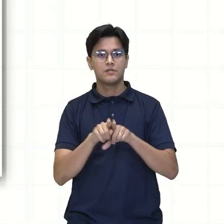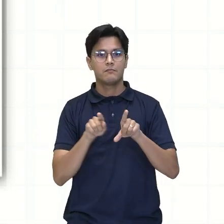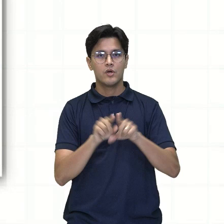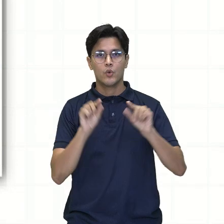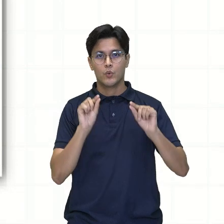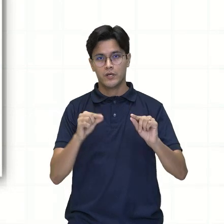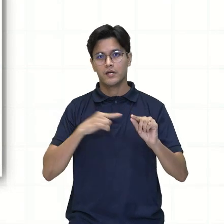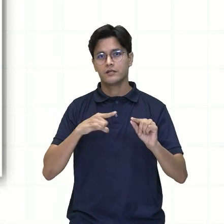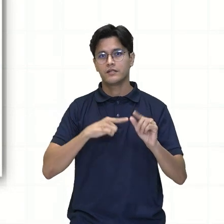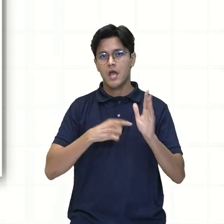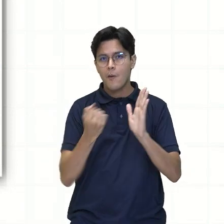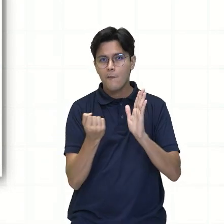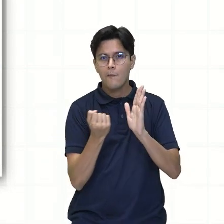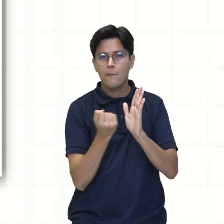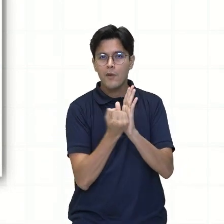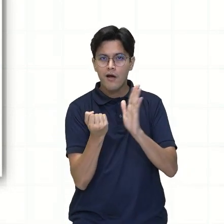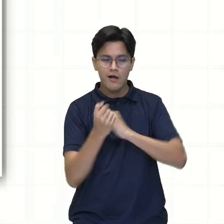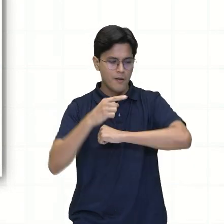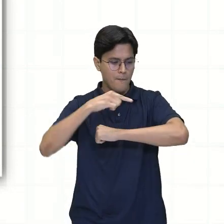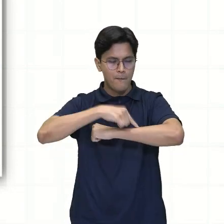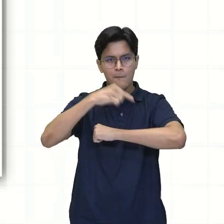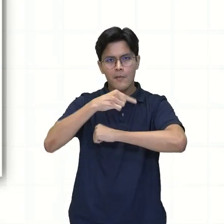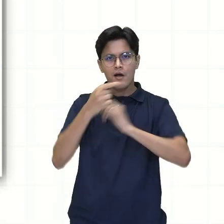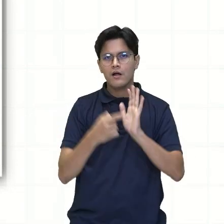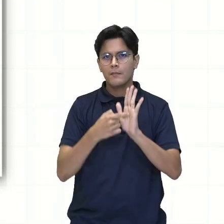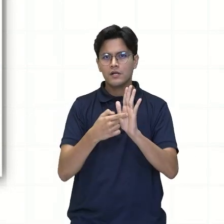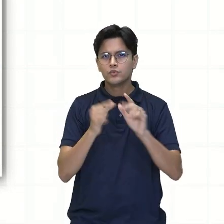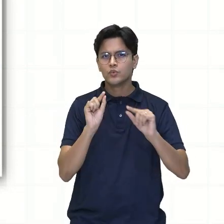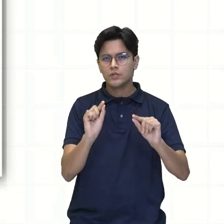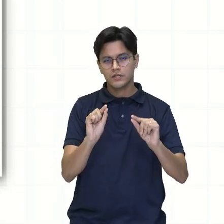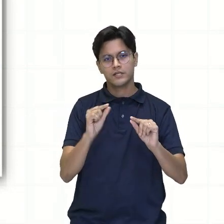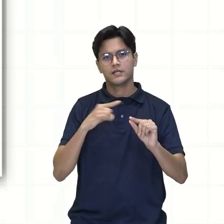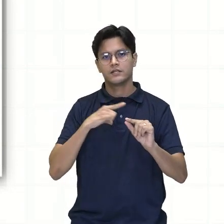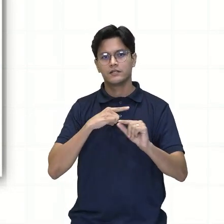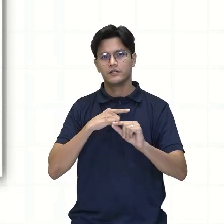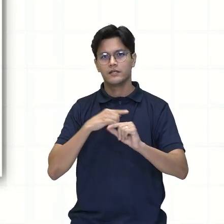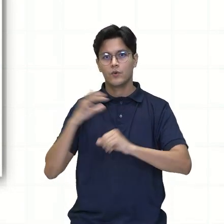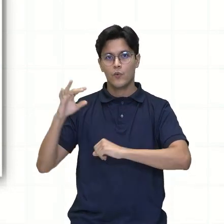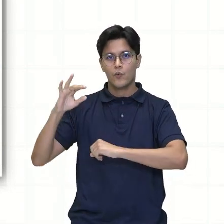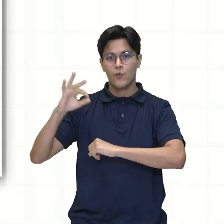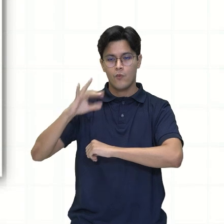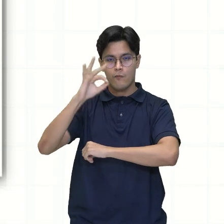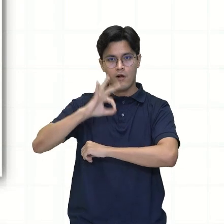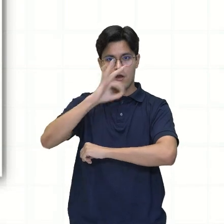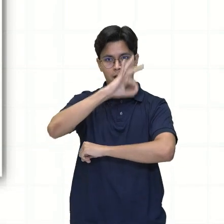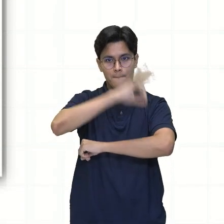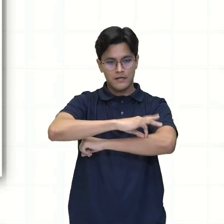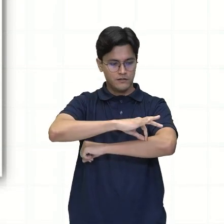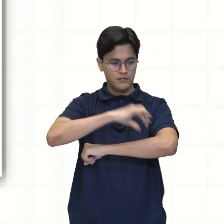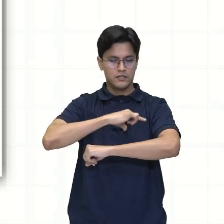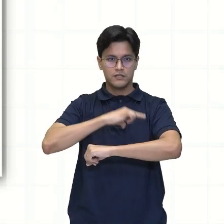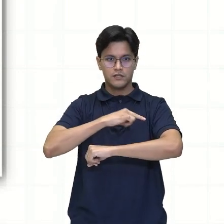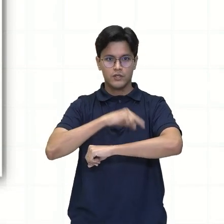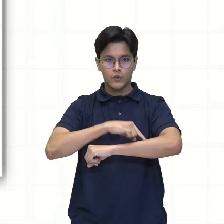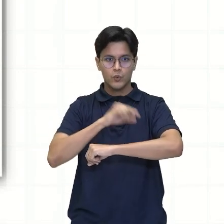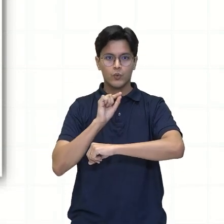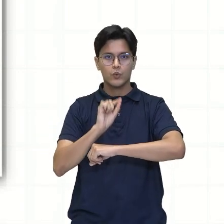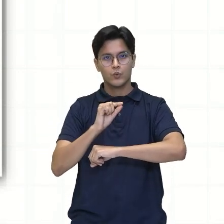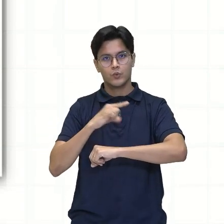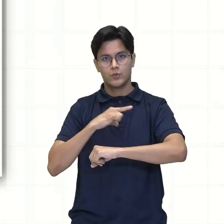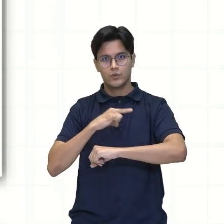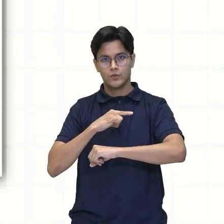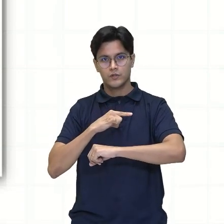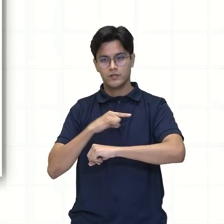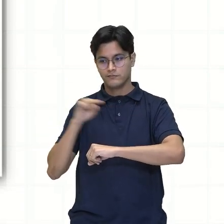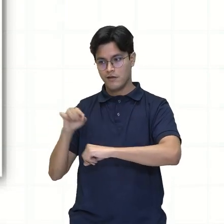irritada, coceira e vermelhidão, no caso do carapanã. E no caso do mosquito da dengue, ele pica, suga o sangue e